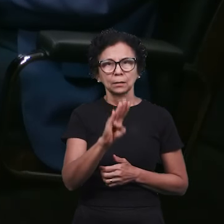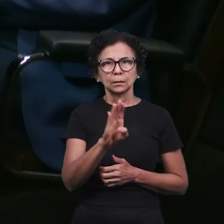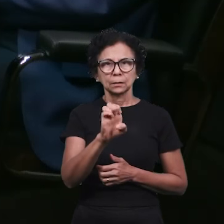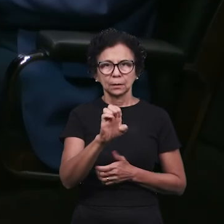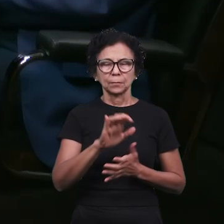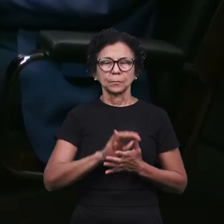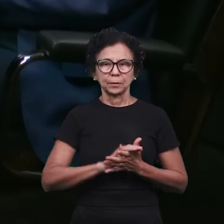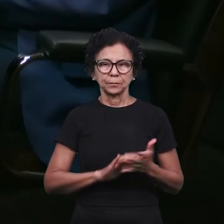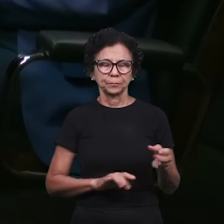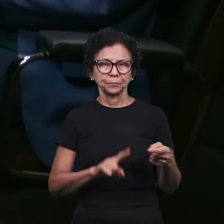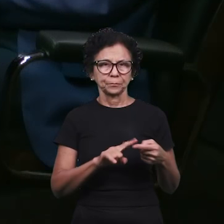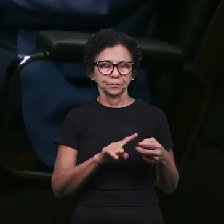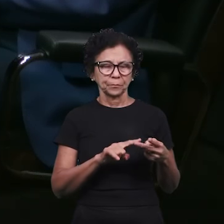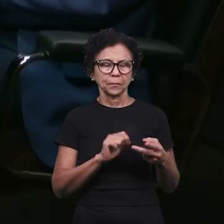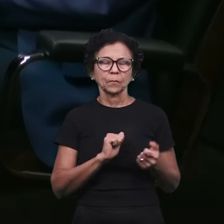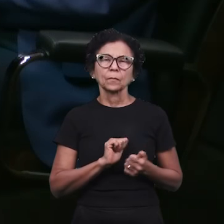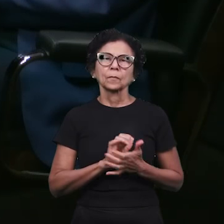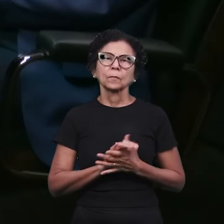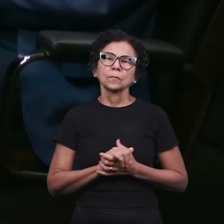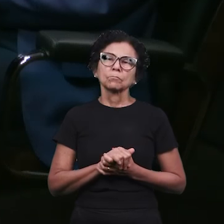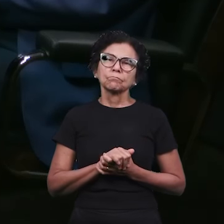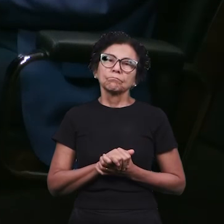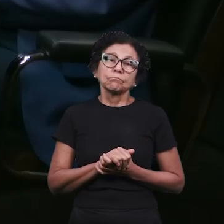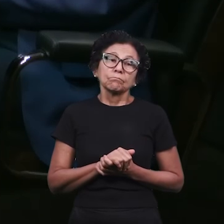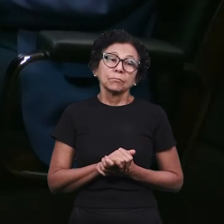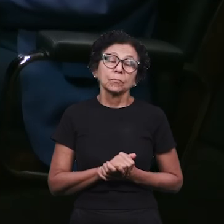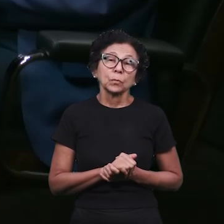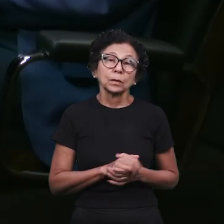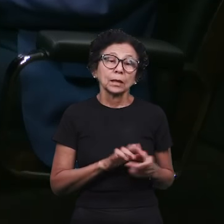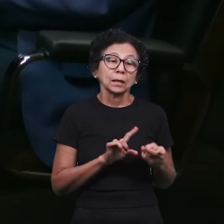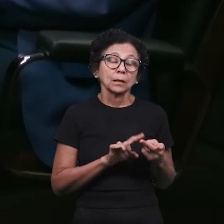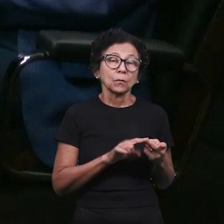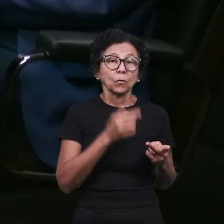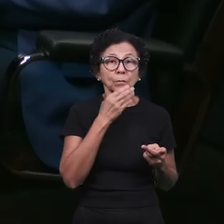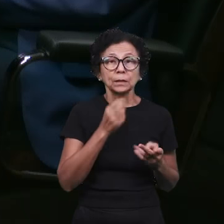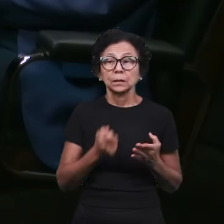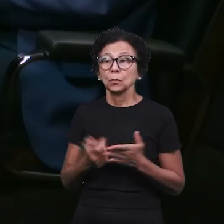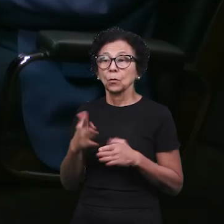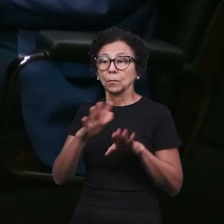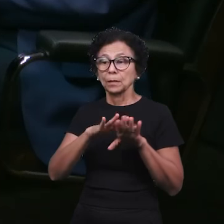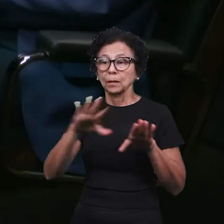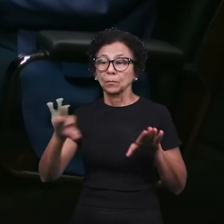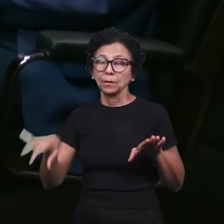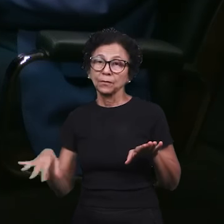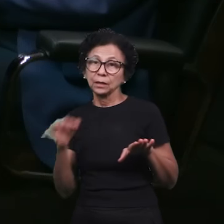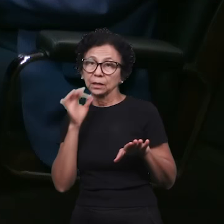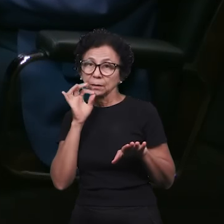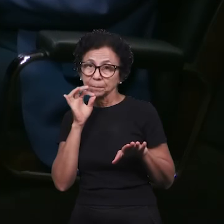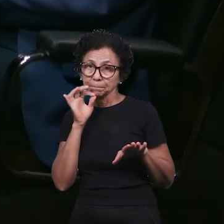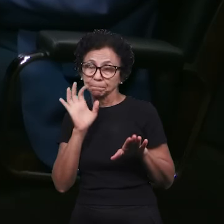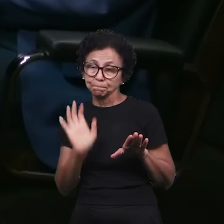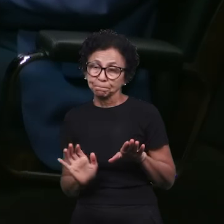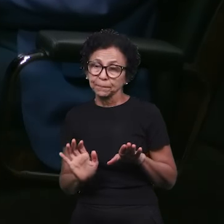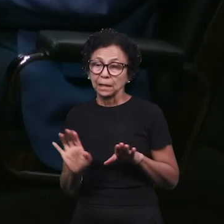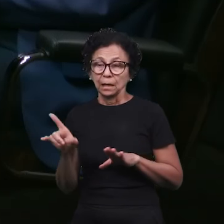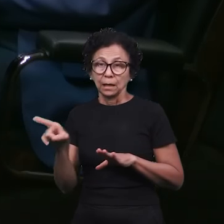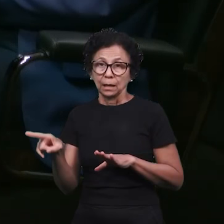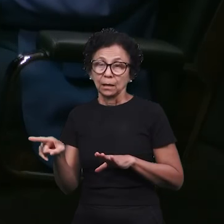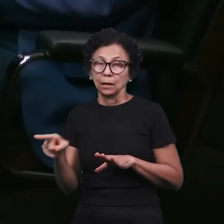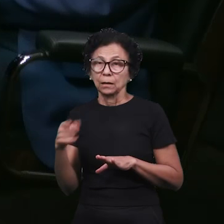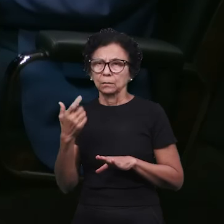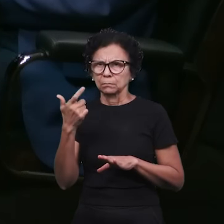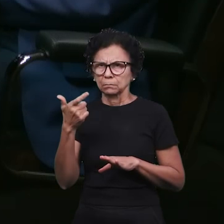Acabe ficou furioso com Nabote, mas ele não pôde fazer nada. Quem foi fazer foi Jezabel. E nós